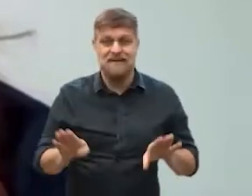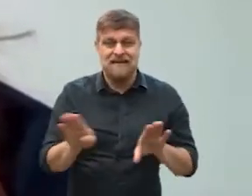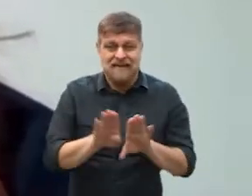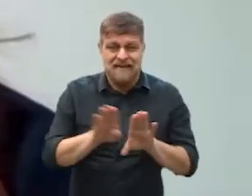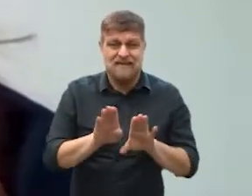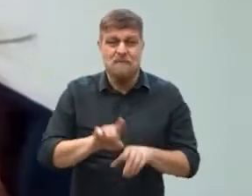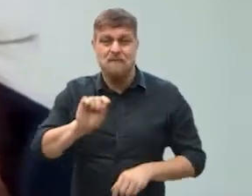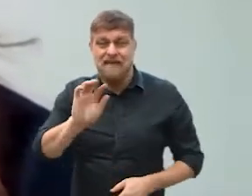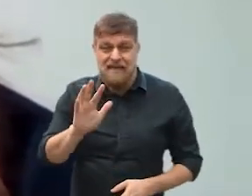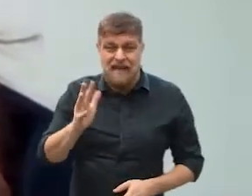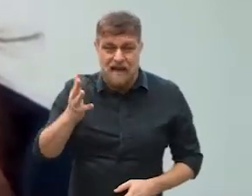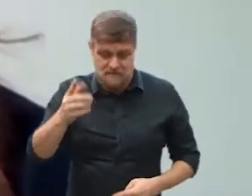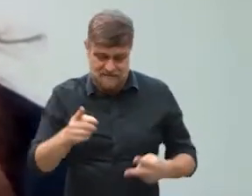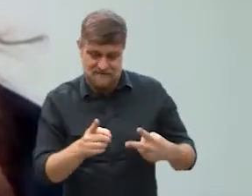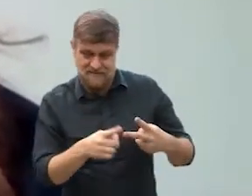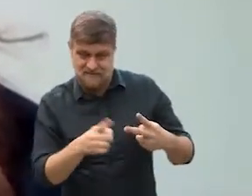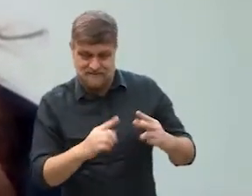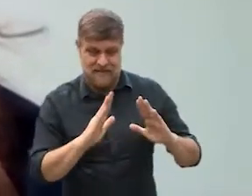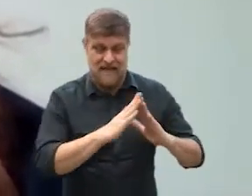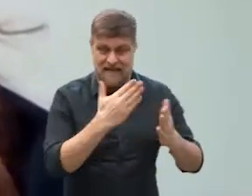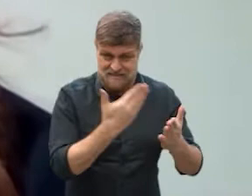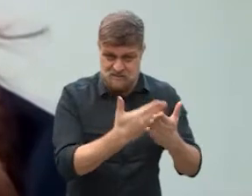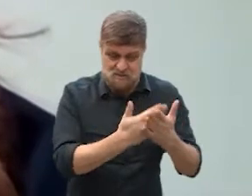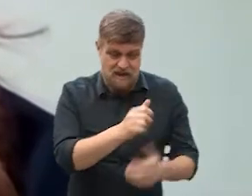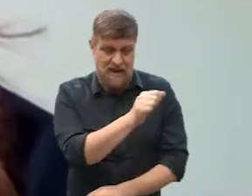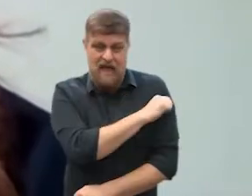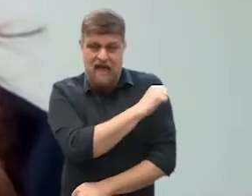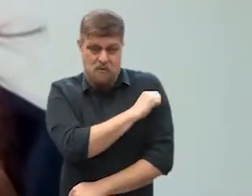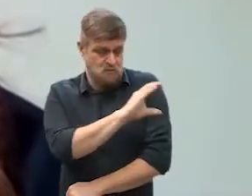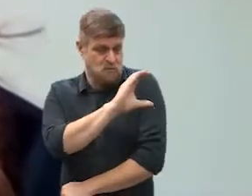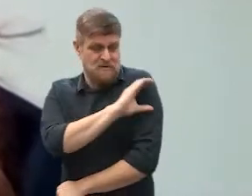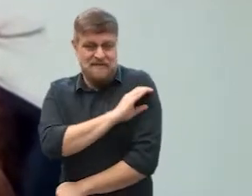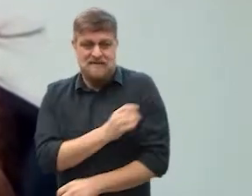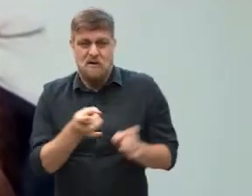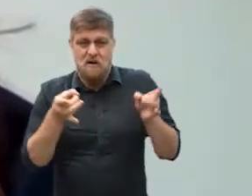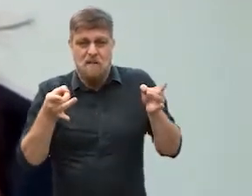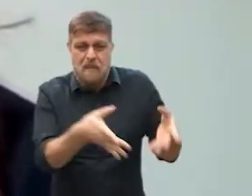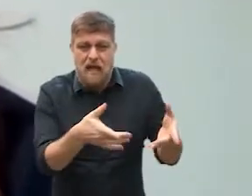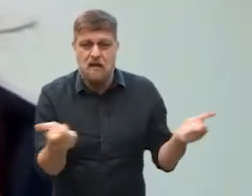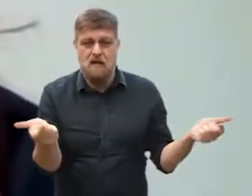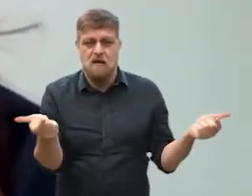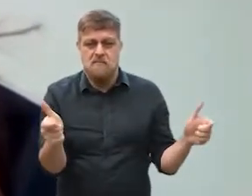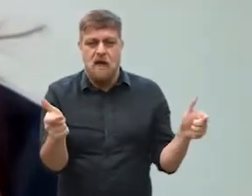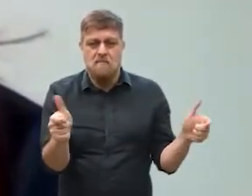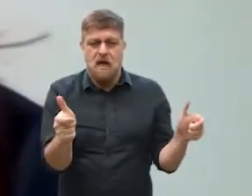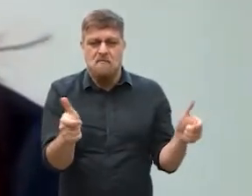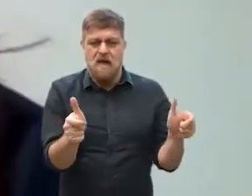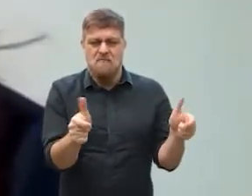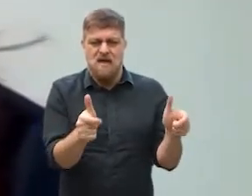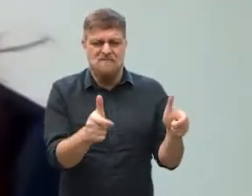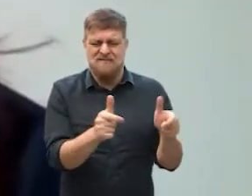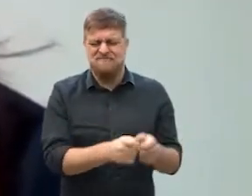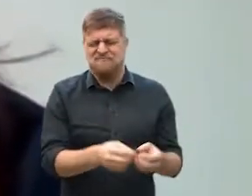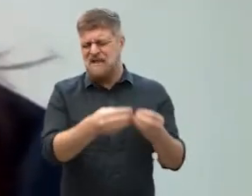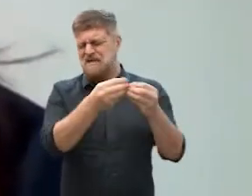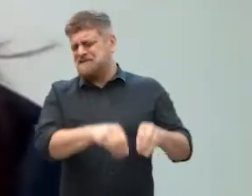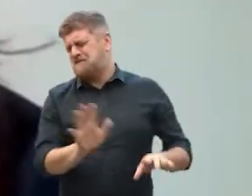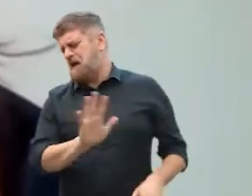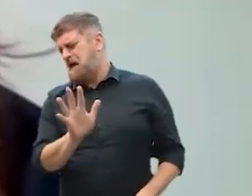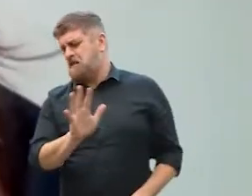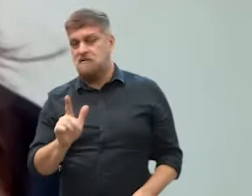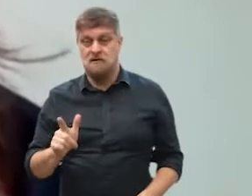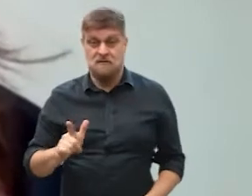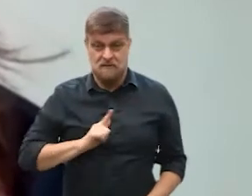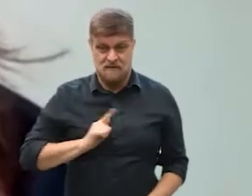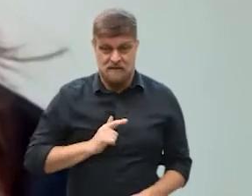de motivação, a gente tem um índice de evasão escolar muito alto no ensino médio, né? Então, isso, a gente tem uma fonte de 2019,